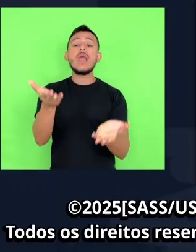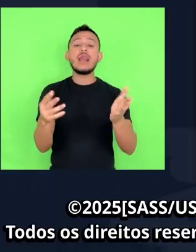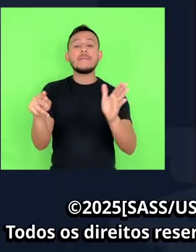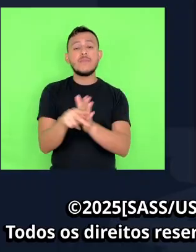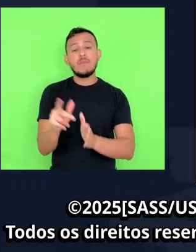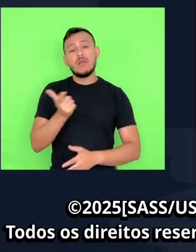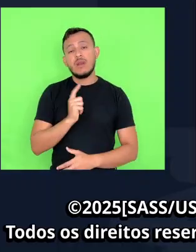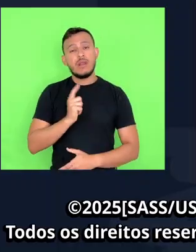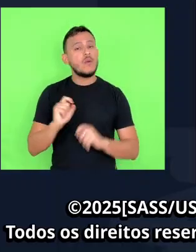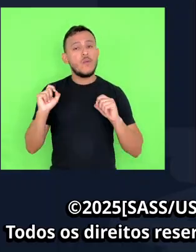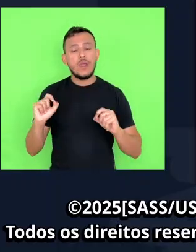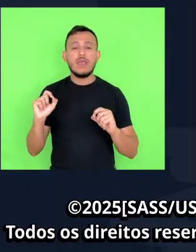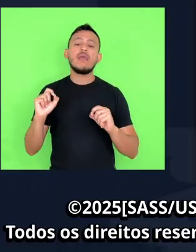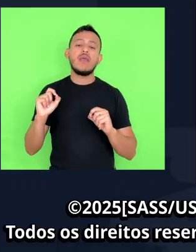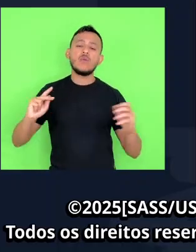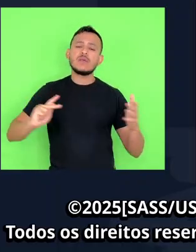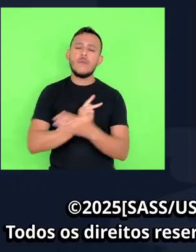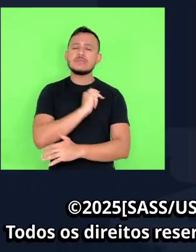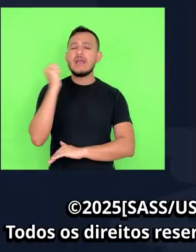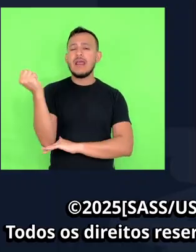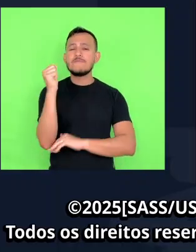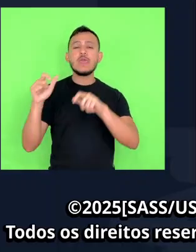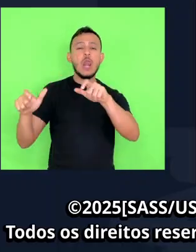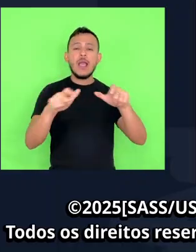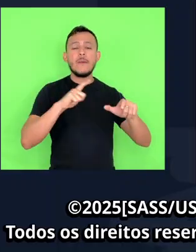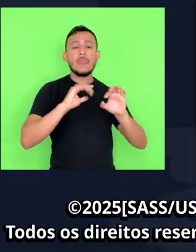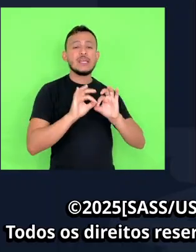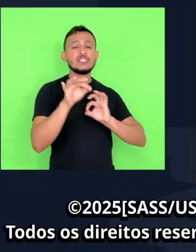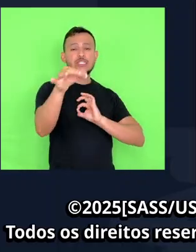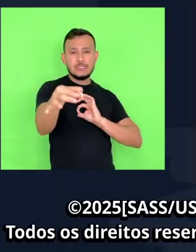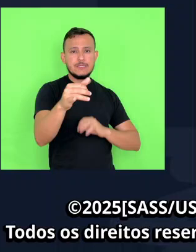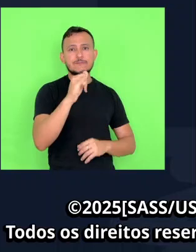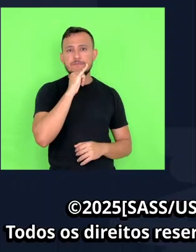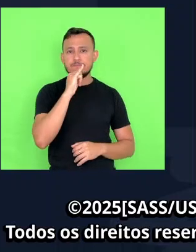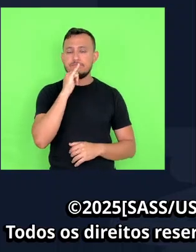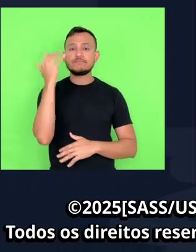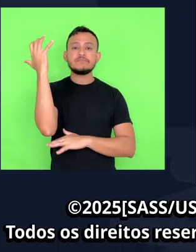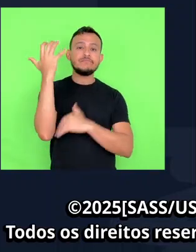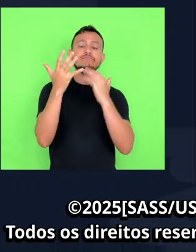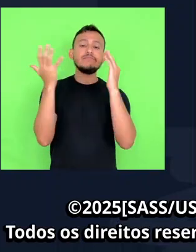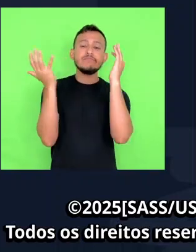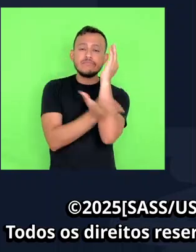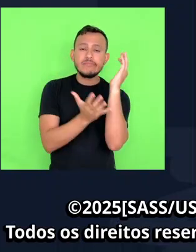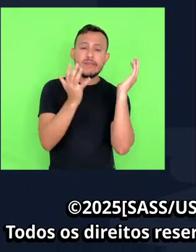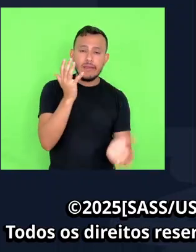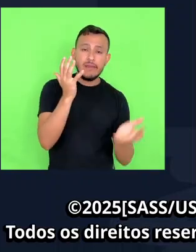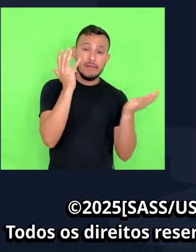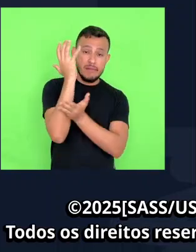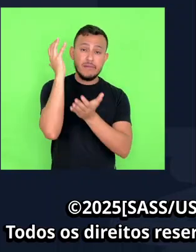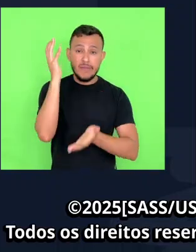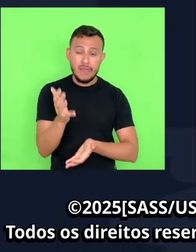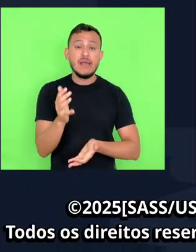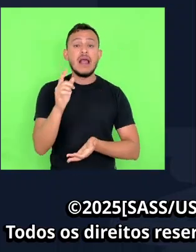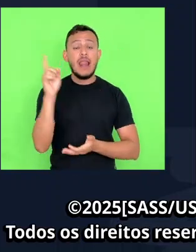tem consequências muito graves em locais muito distantes. O desmatamento da Amazônia tem consequências no